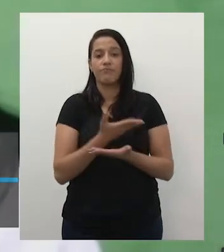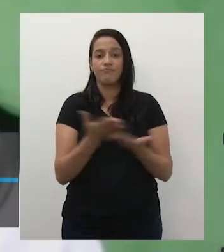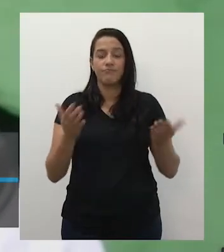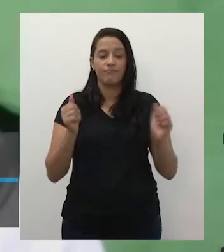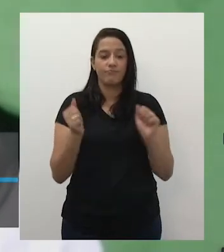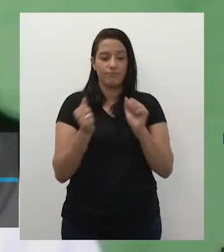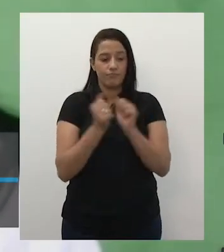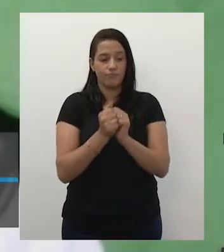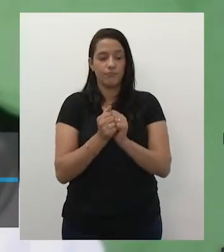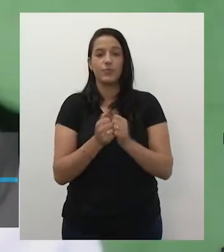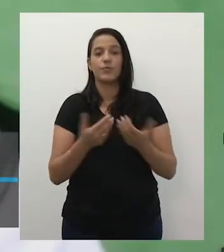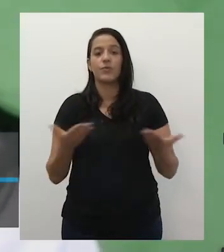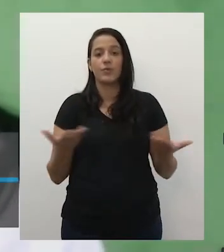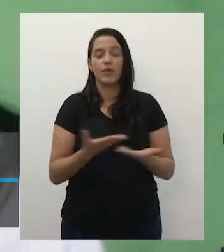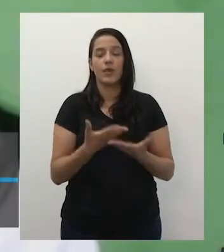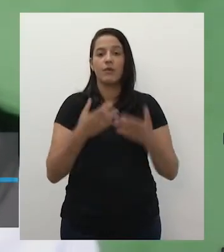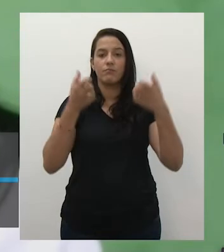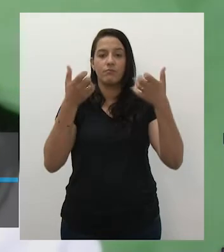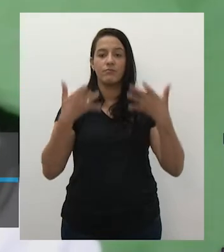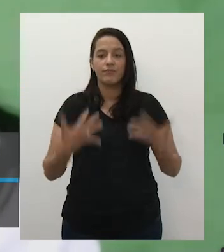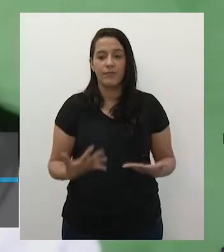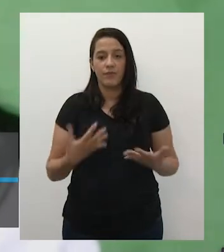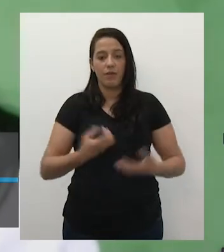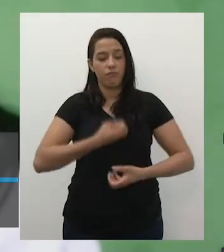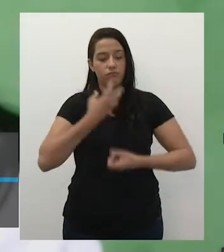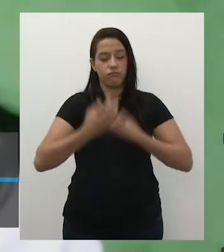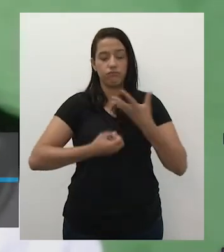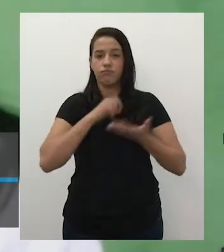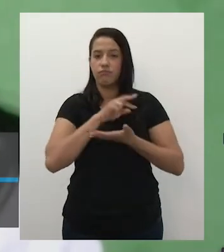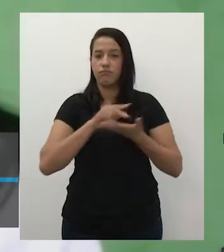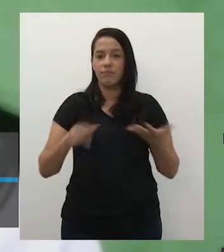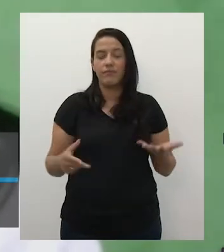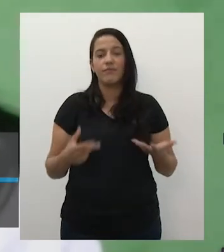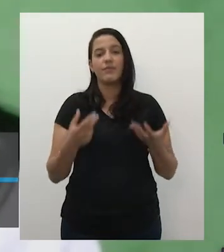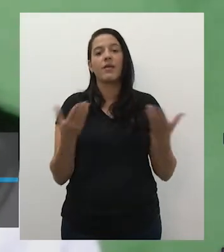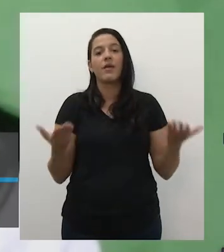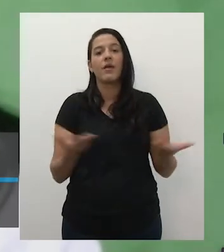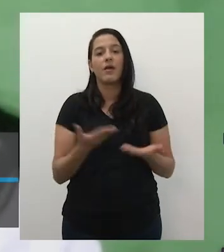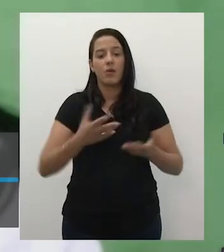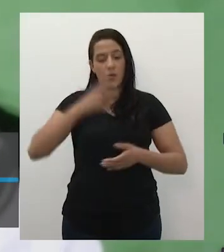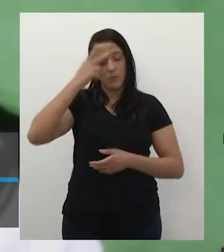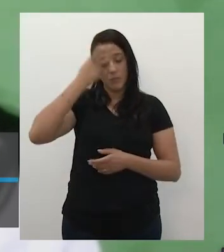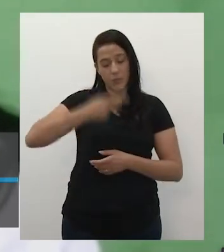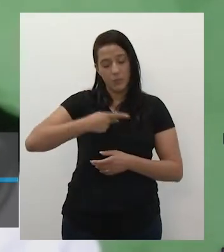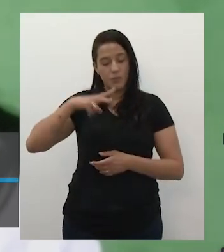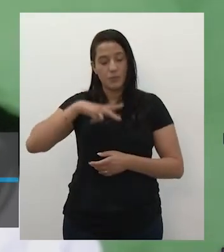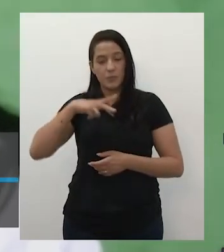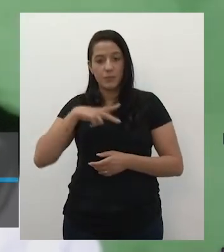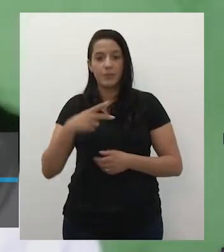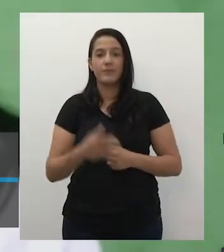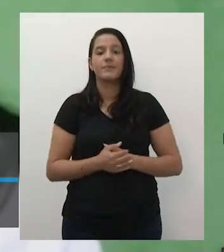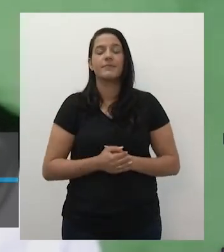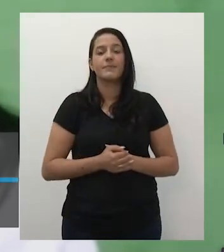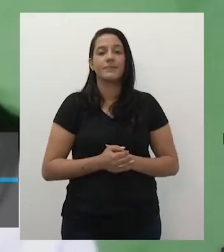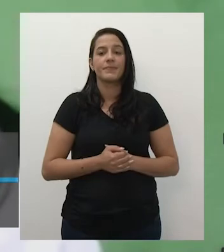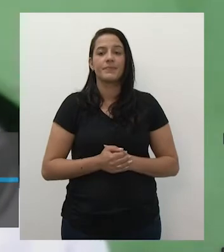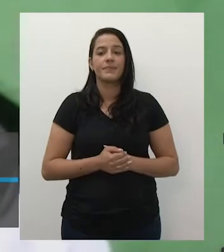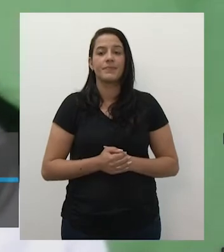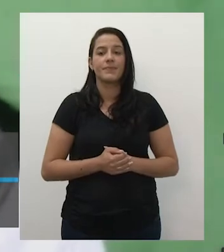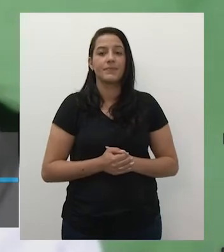esse bate-papo, essa roda de conversa. E aí eu vou incluir mais uma convidada, é claro, trazendo a sua experiência e a